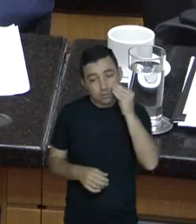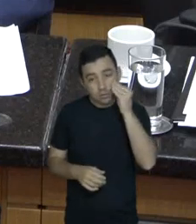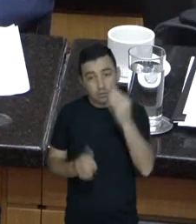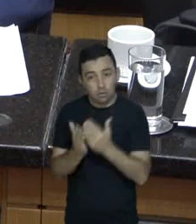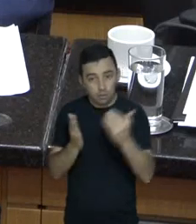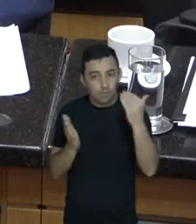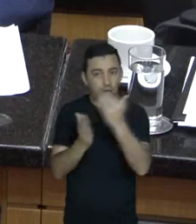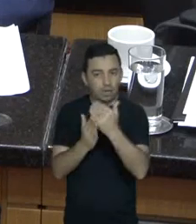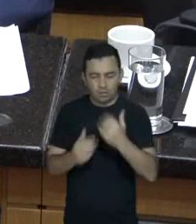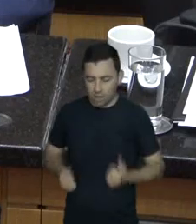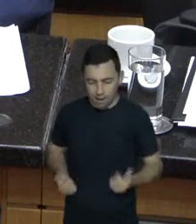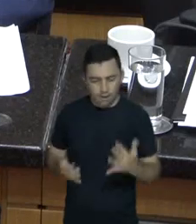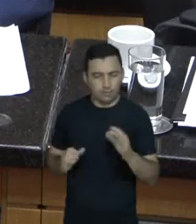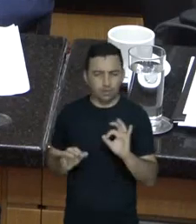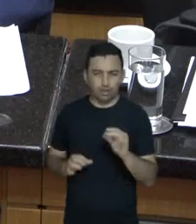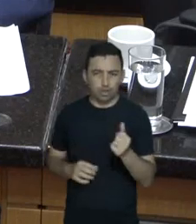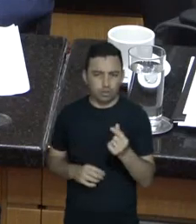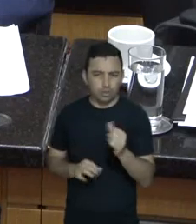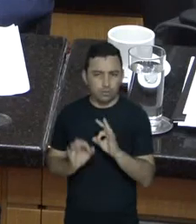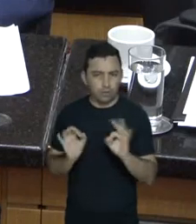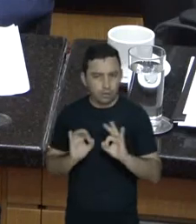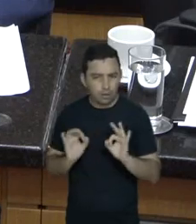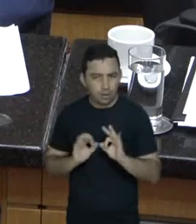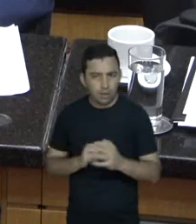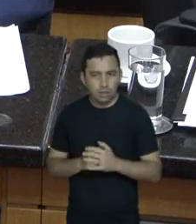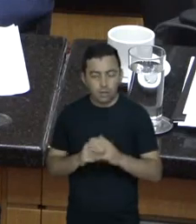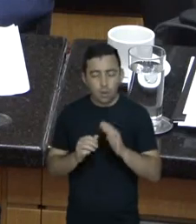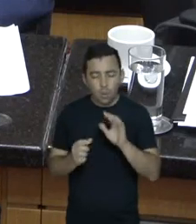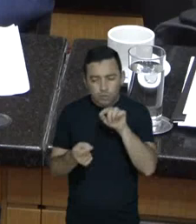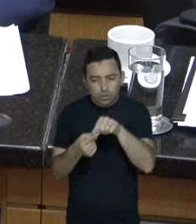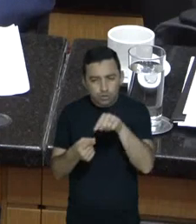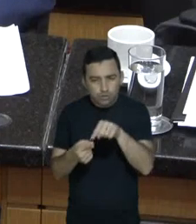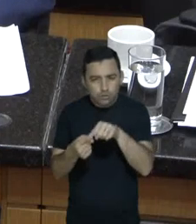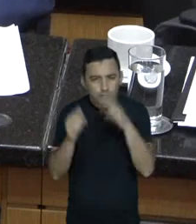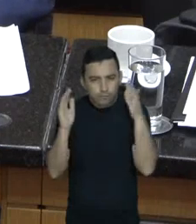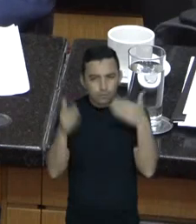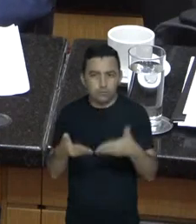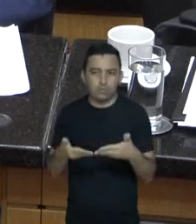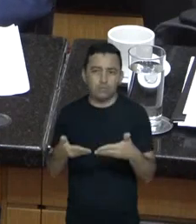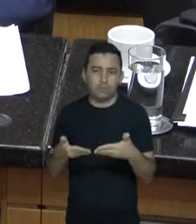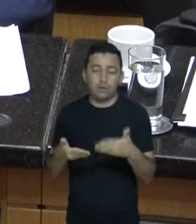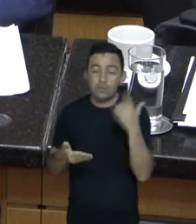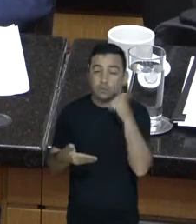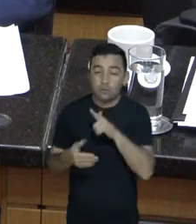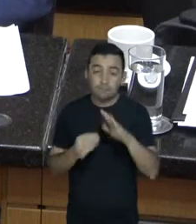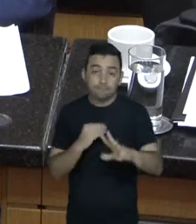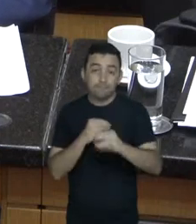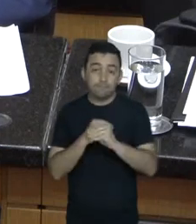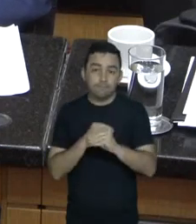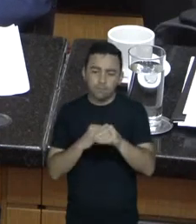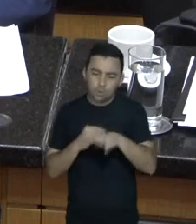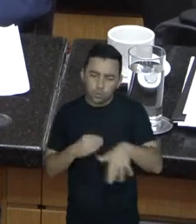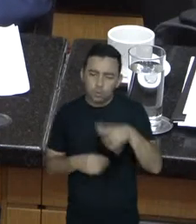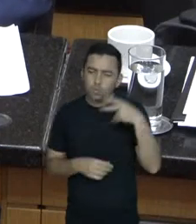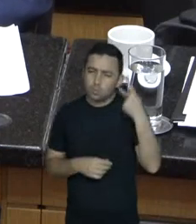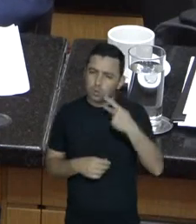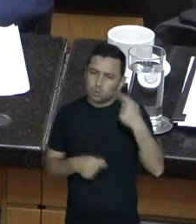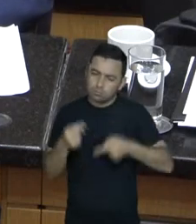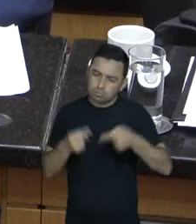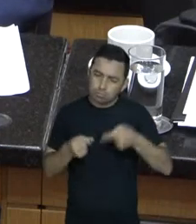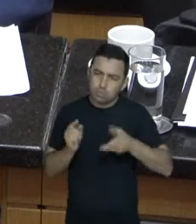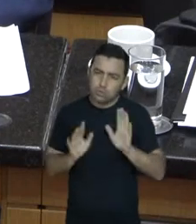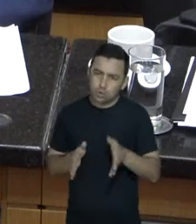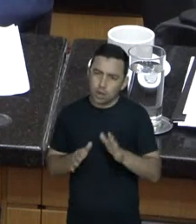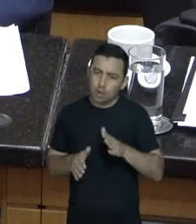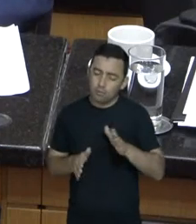sem gastar dinheiro e tentando ser objetivo, tentando complementar todas as políticas já existentes durante o período